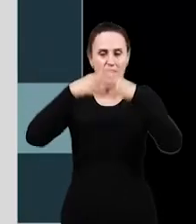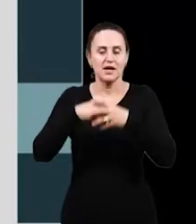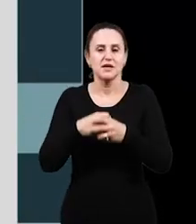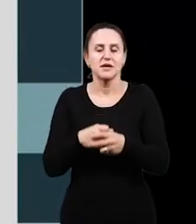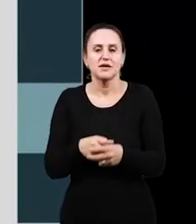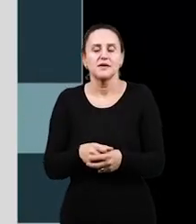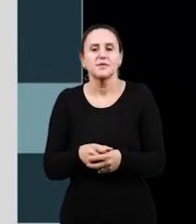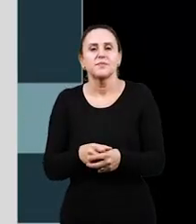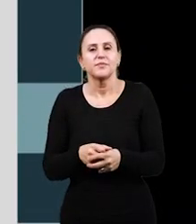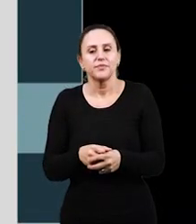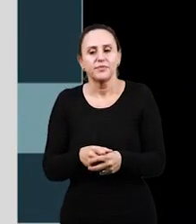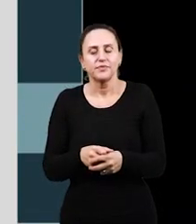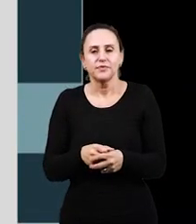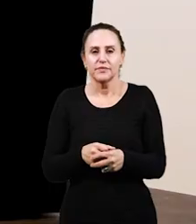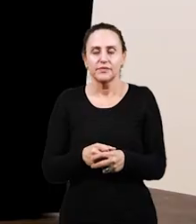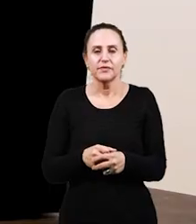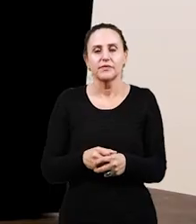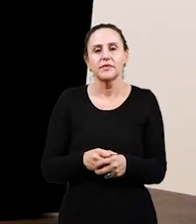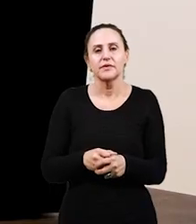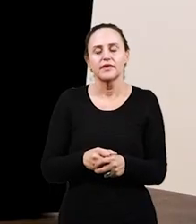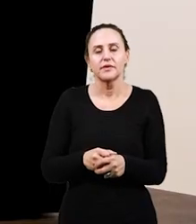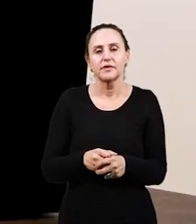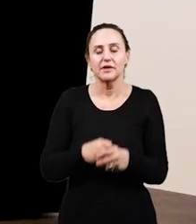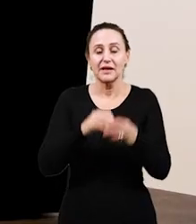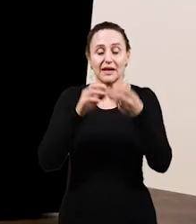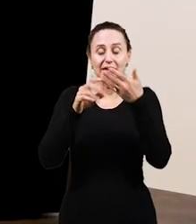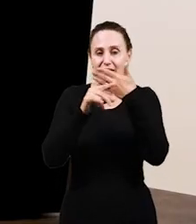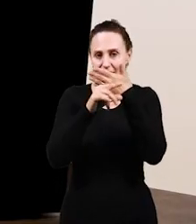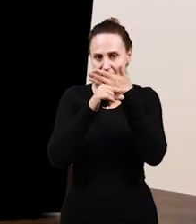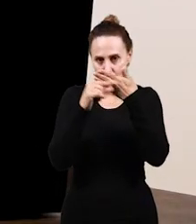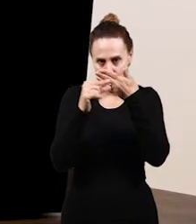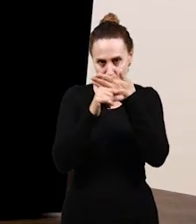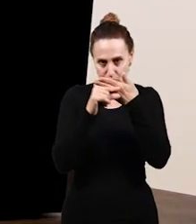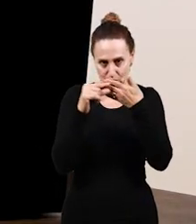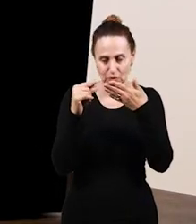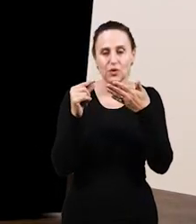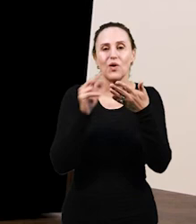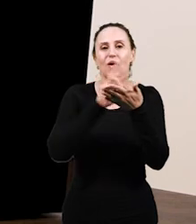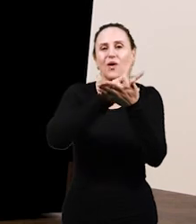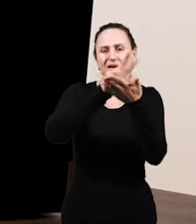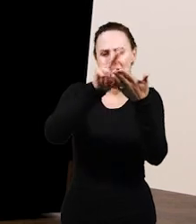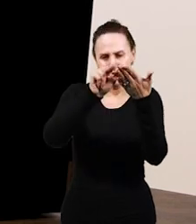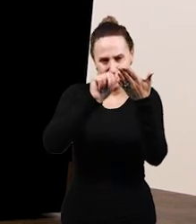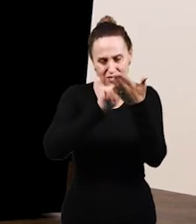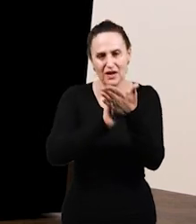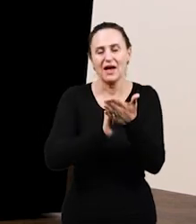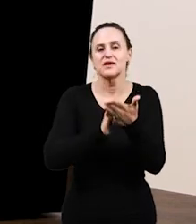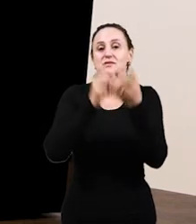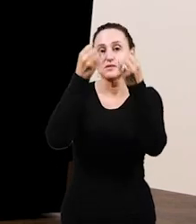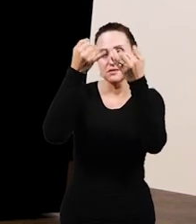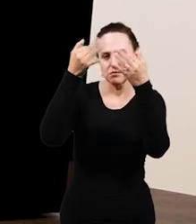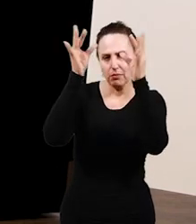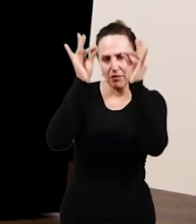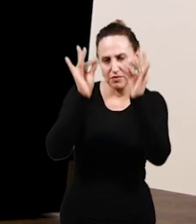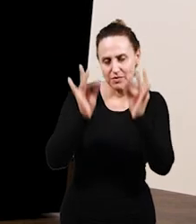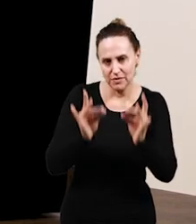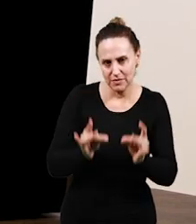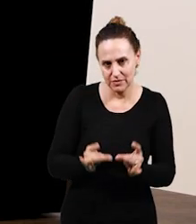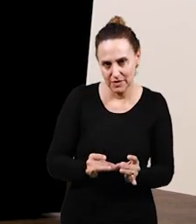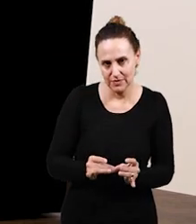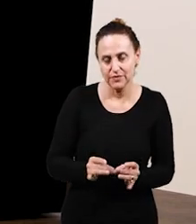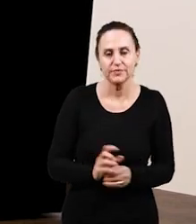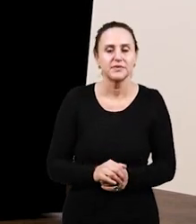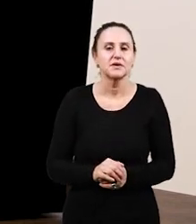a Souza e Silva e aqui nos Estados Unidos né então a gente tava falando e ali da